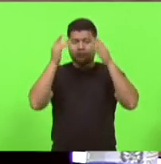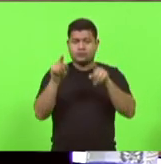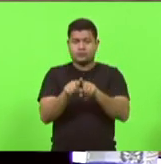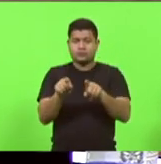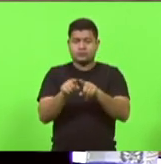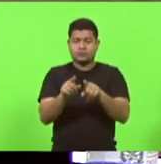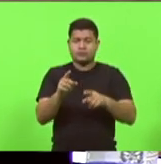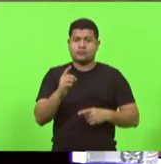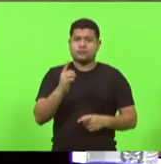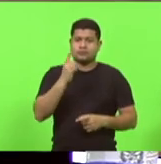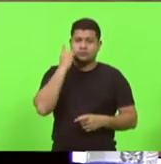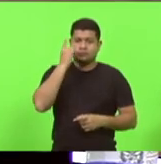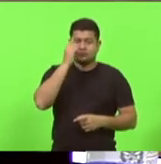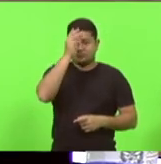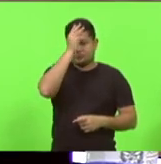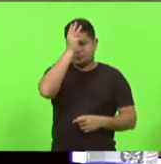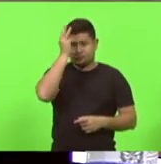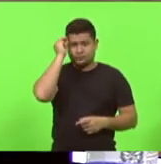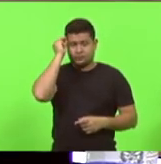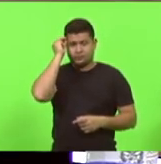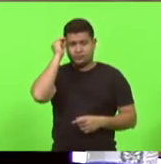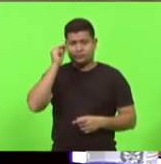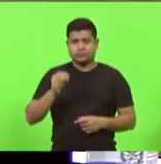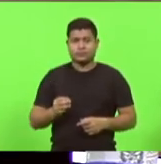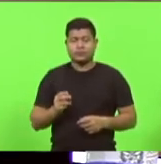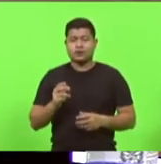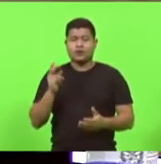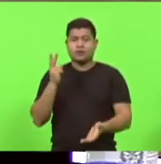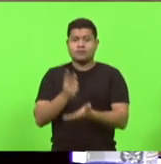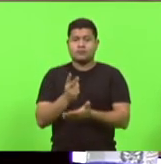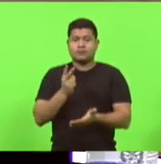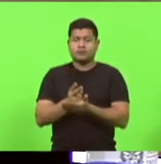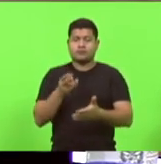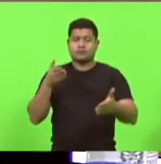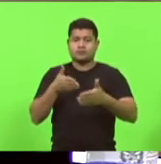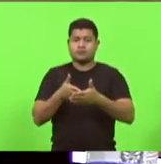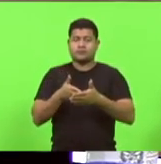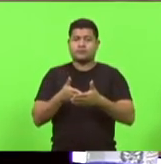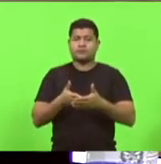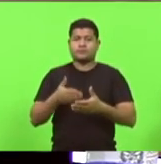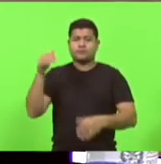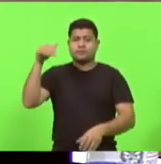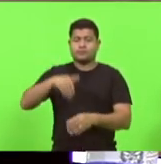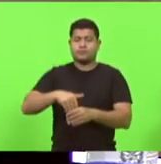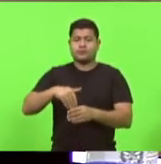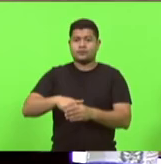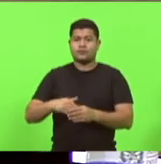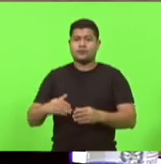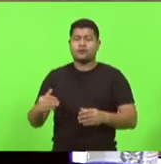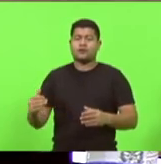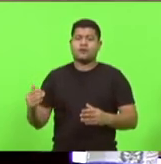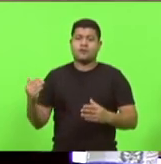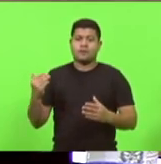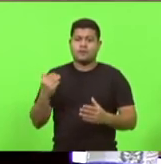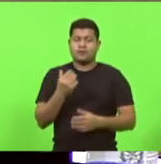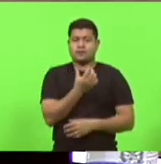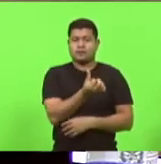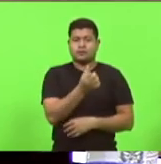deputada Luciane Carminati. Foi mantido o veto, em turno único, encaminhado pela mensagem número